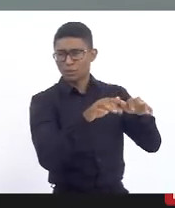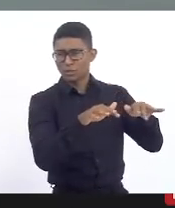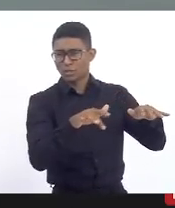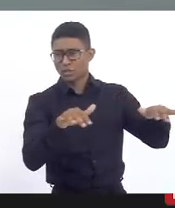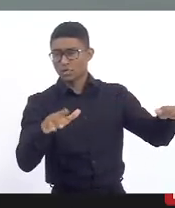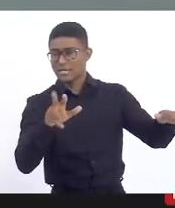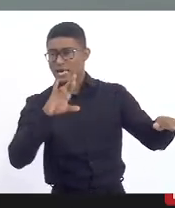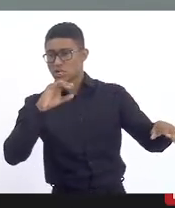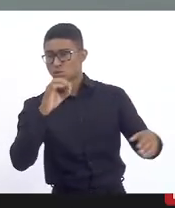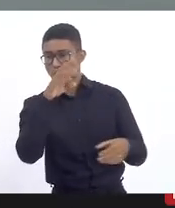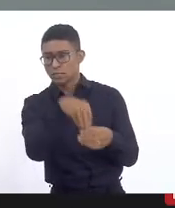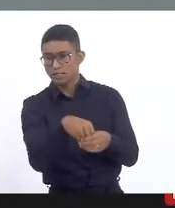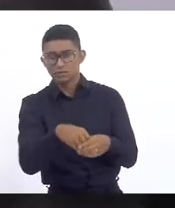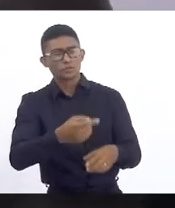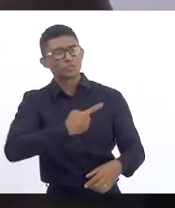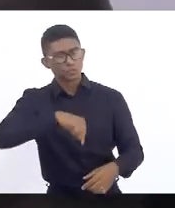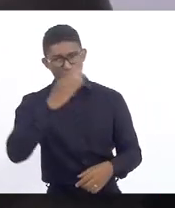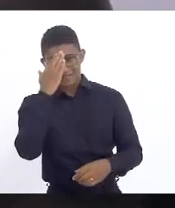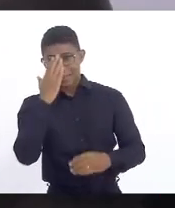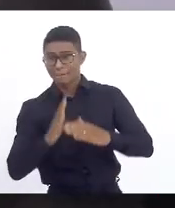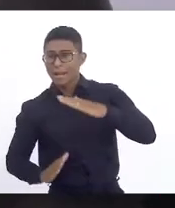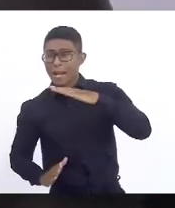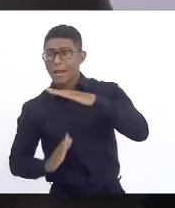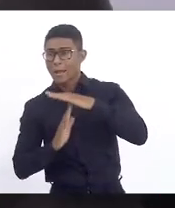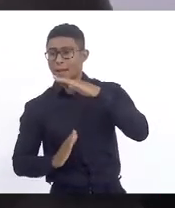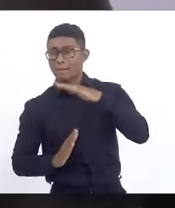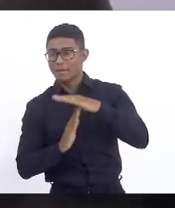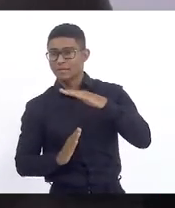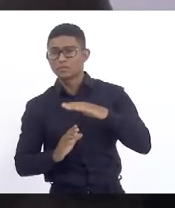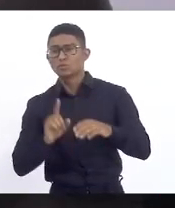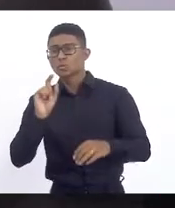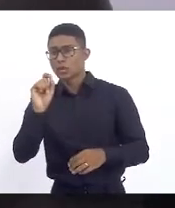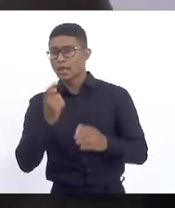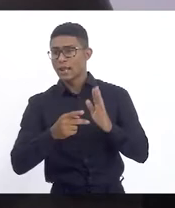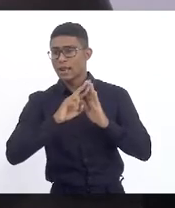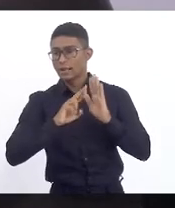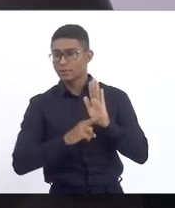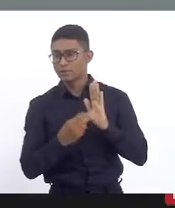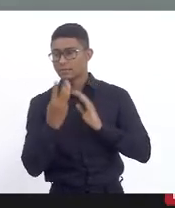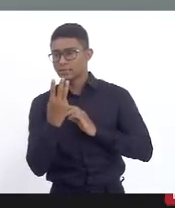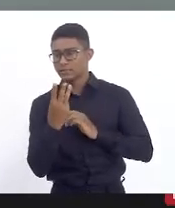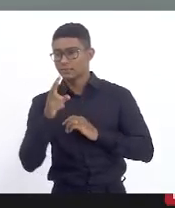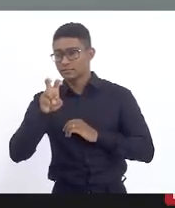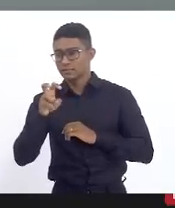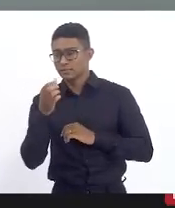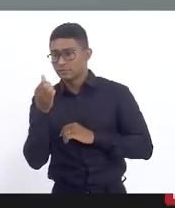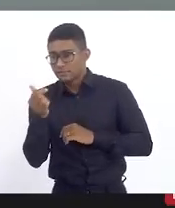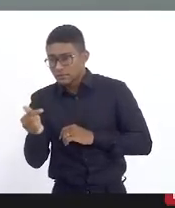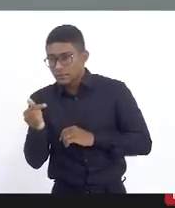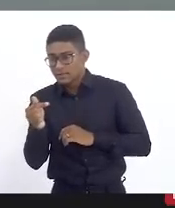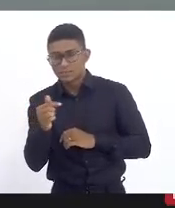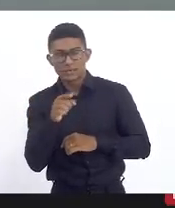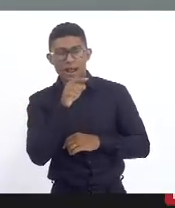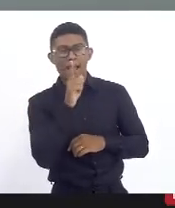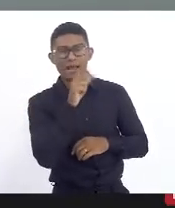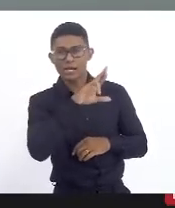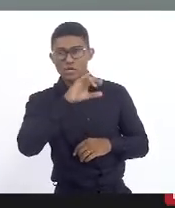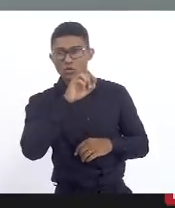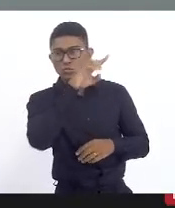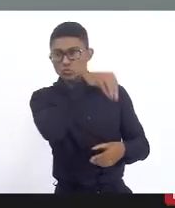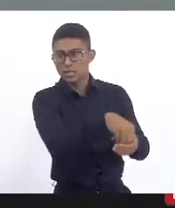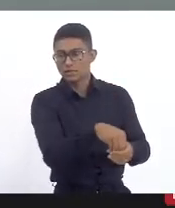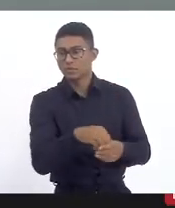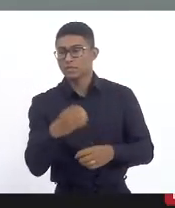que o limite superior de alumínio, de acordo com a resolução CONAMA 357, numa água de rio, é